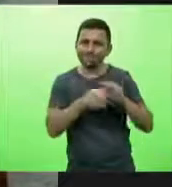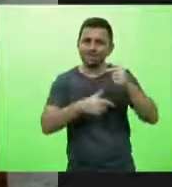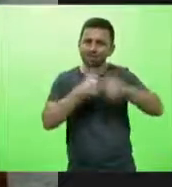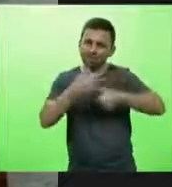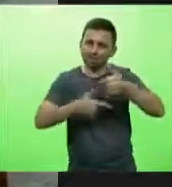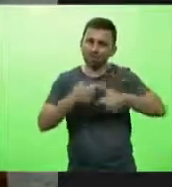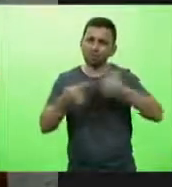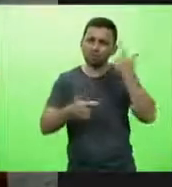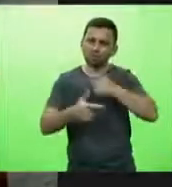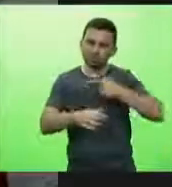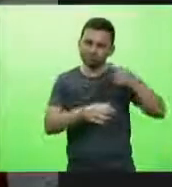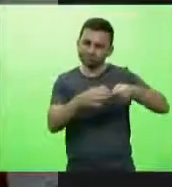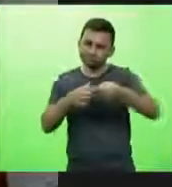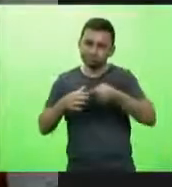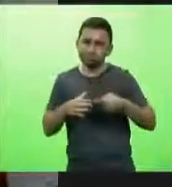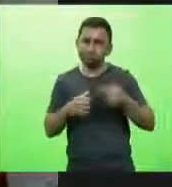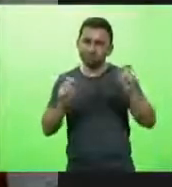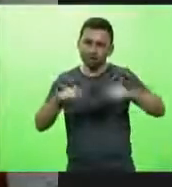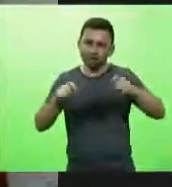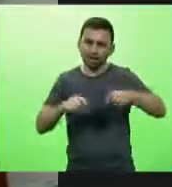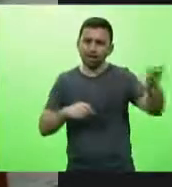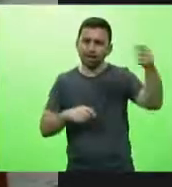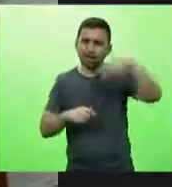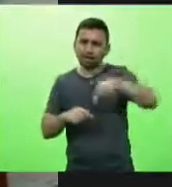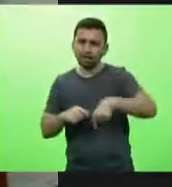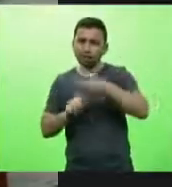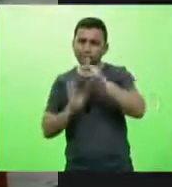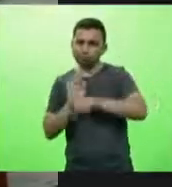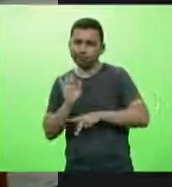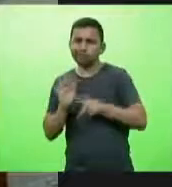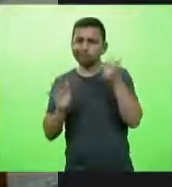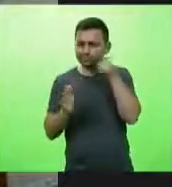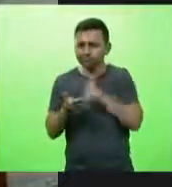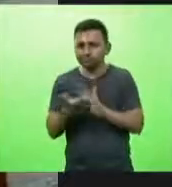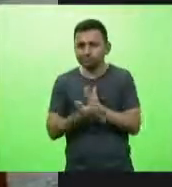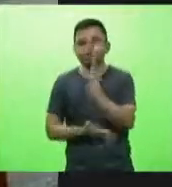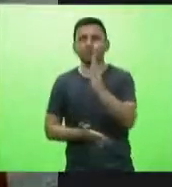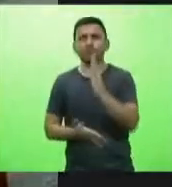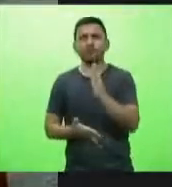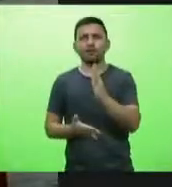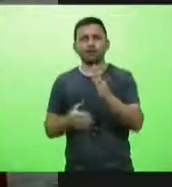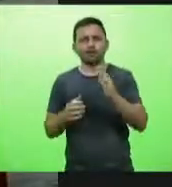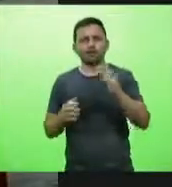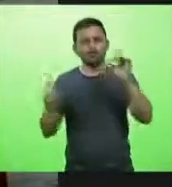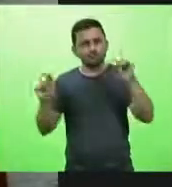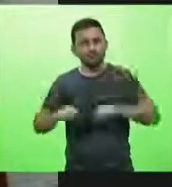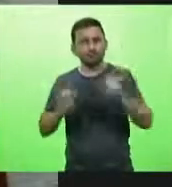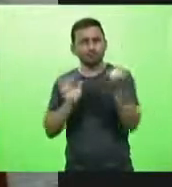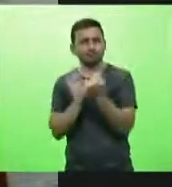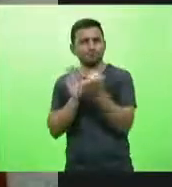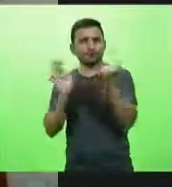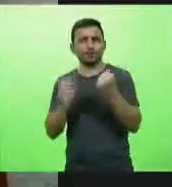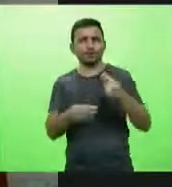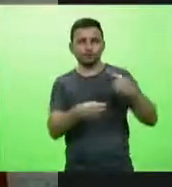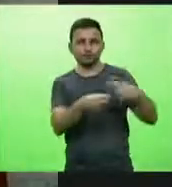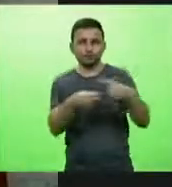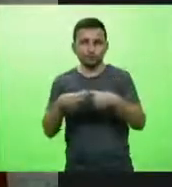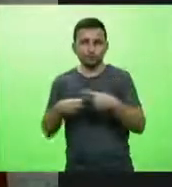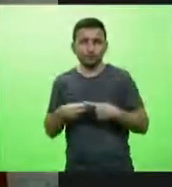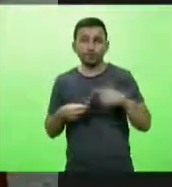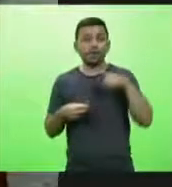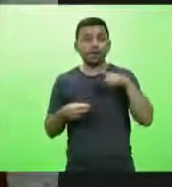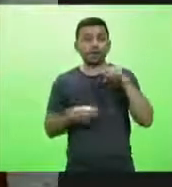nas comissões. Venha plenário, nós venhamos aprovar e venhamos deixar essa nossa marca também. Os municípios terão esse portal de